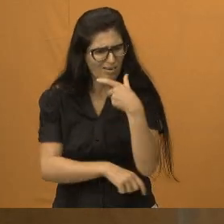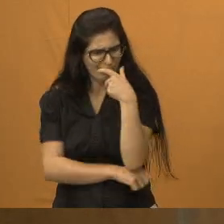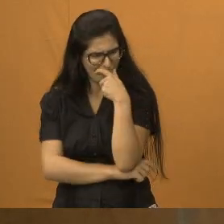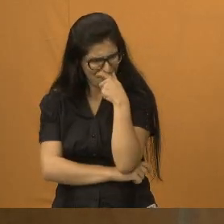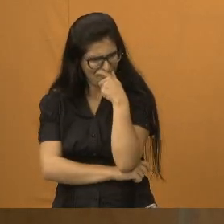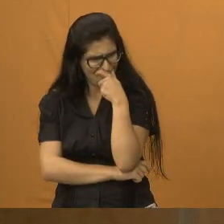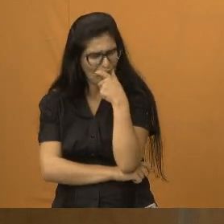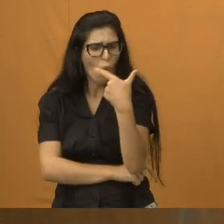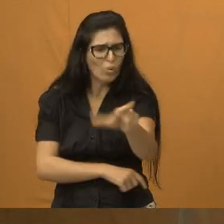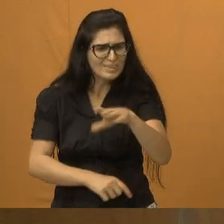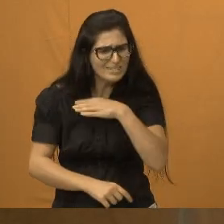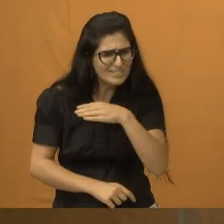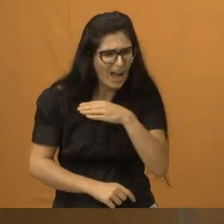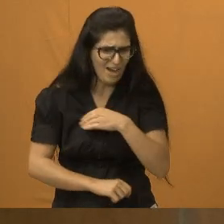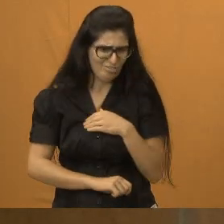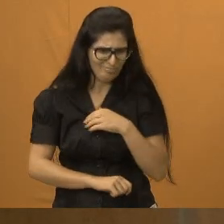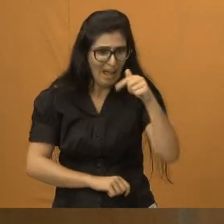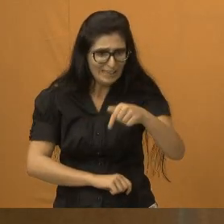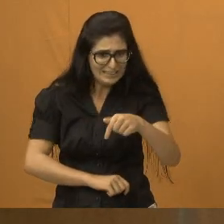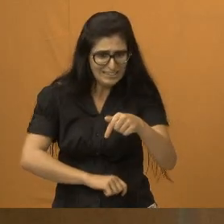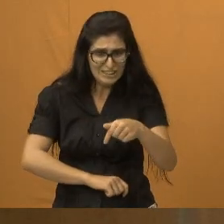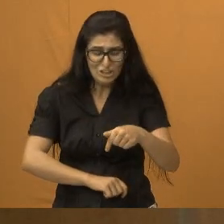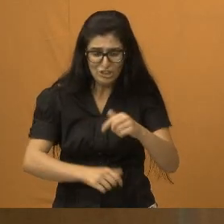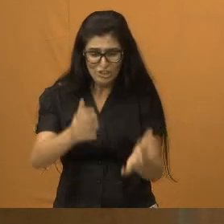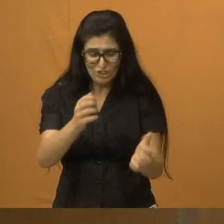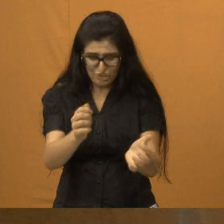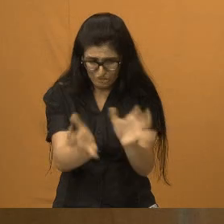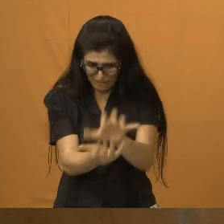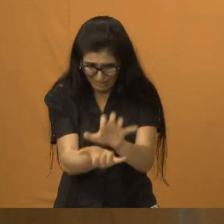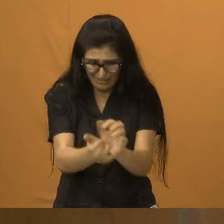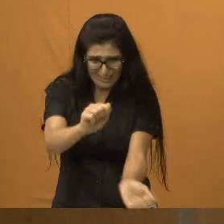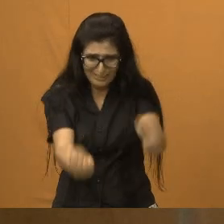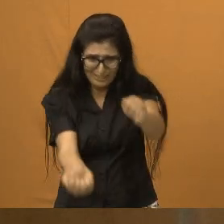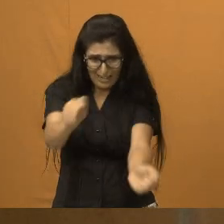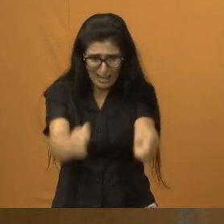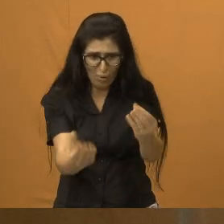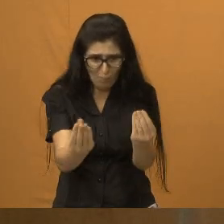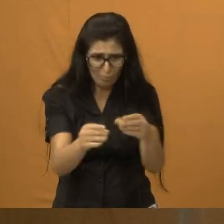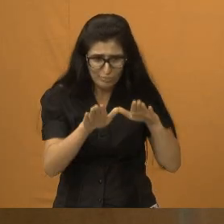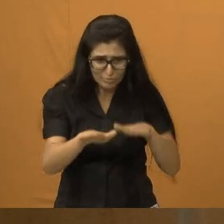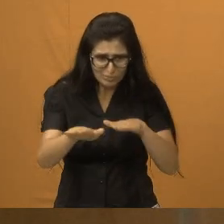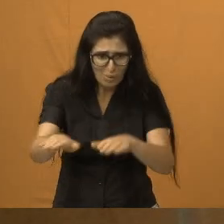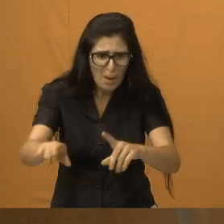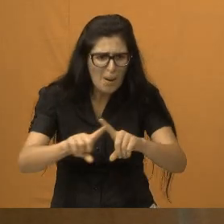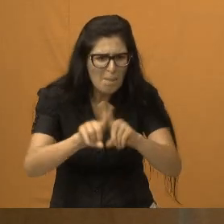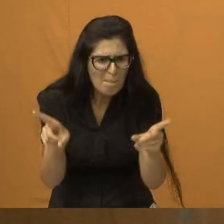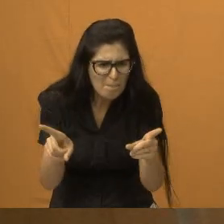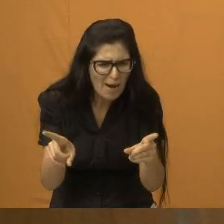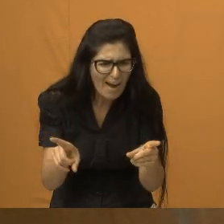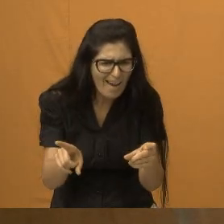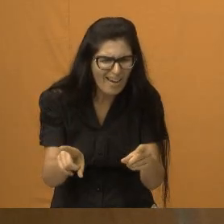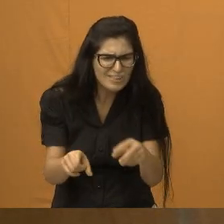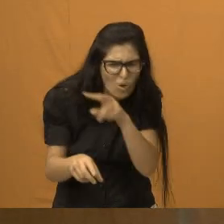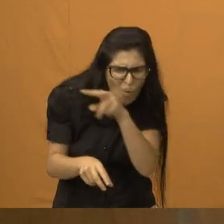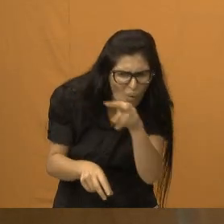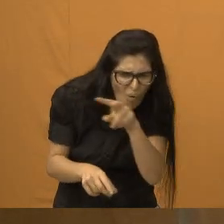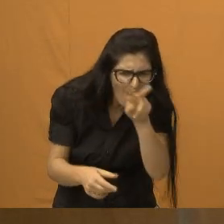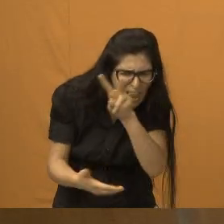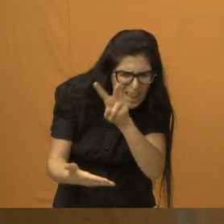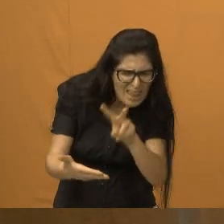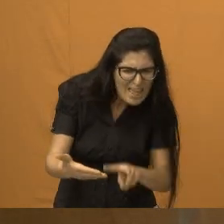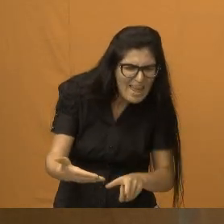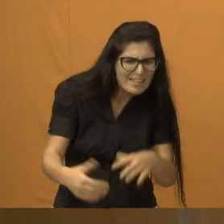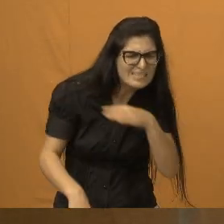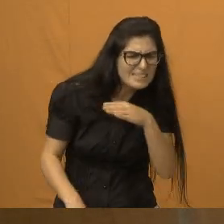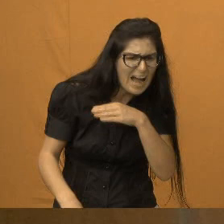muitos desses veículos, né, que estão circulando é de outras cidades. Eu percebo muito isso, até tenho pessoas, né, que eu